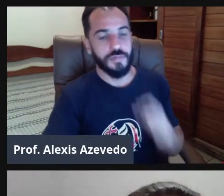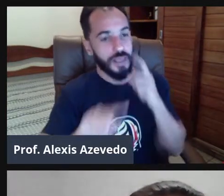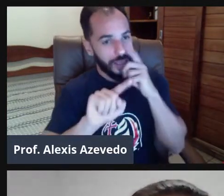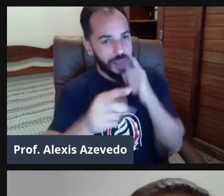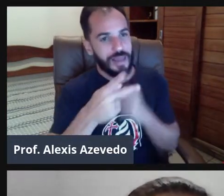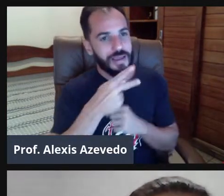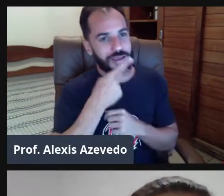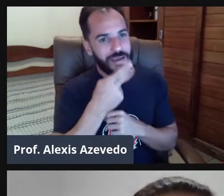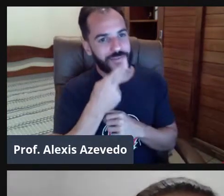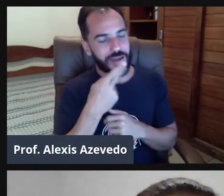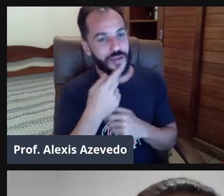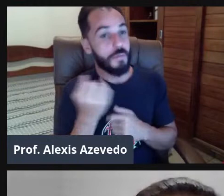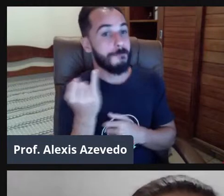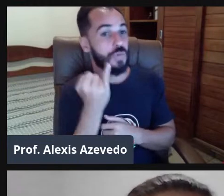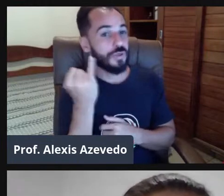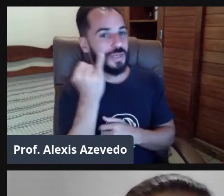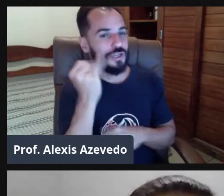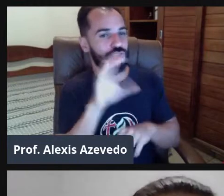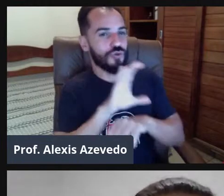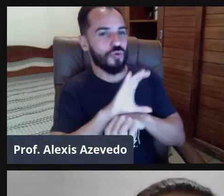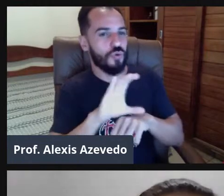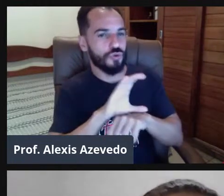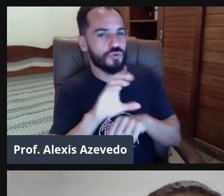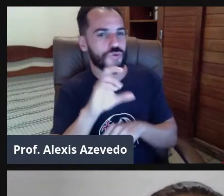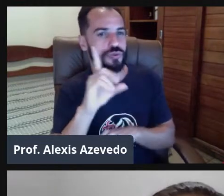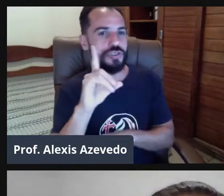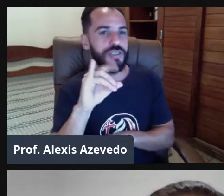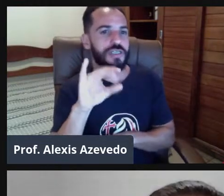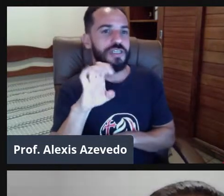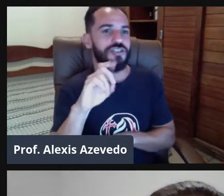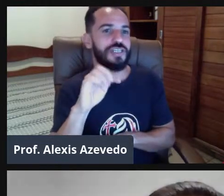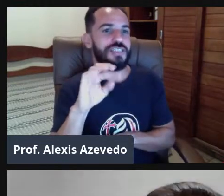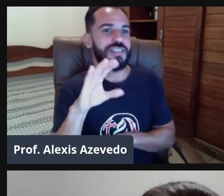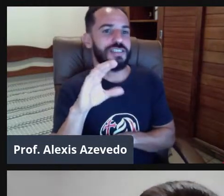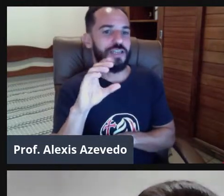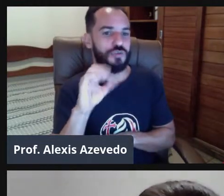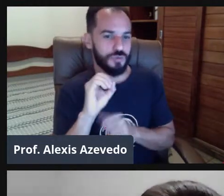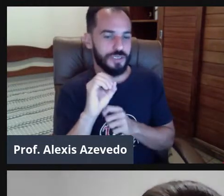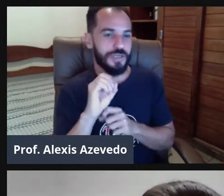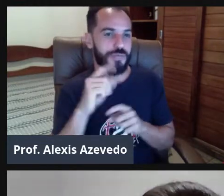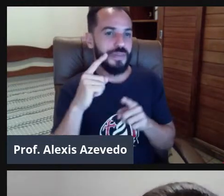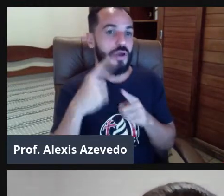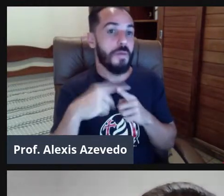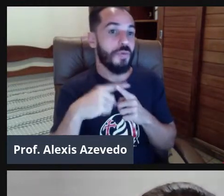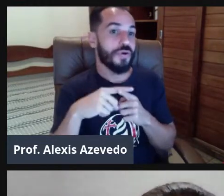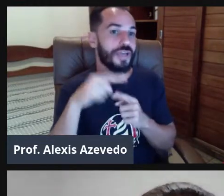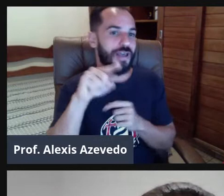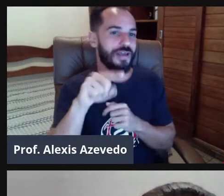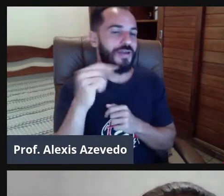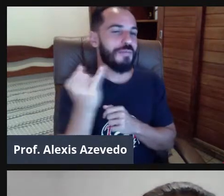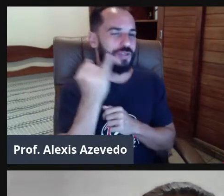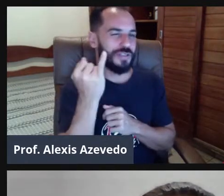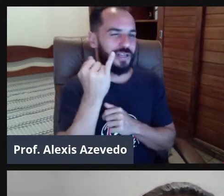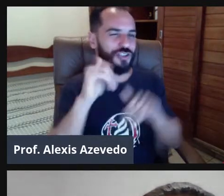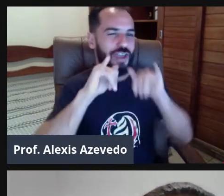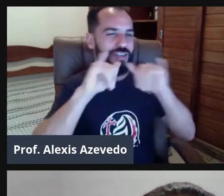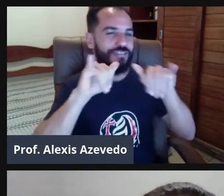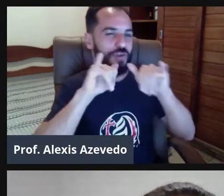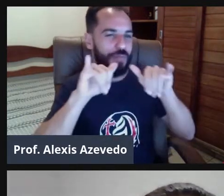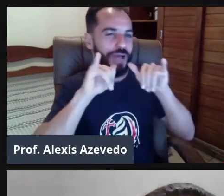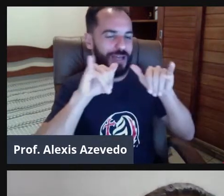licenciatura, porque a gente não está tendo oportunidade de encontrar os alunos e, às vezes,